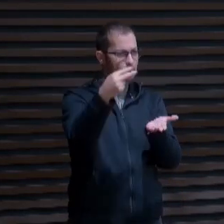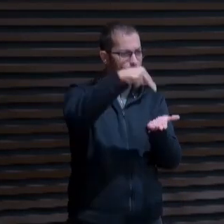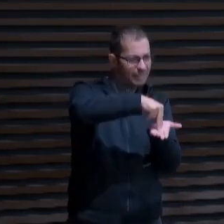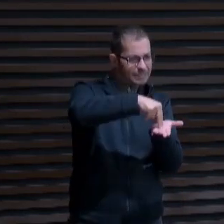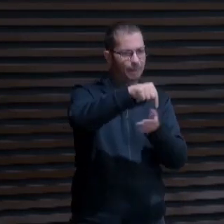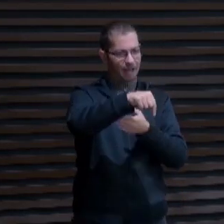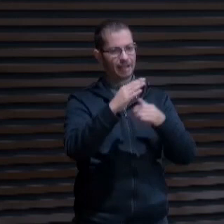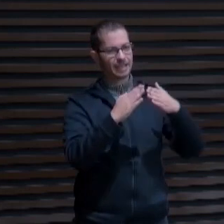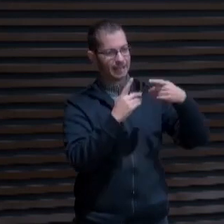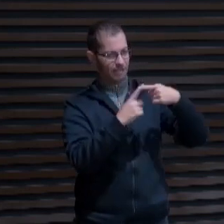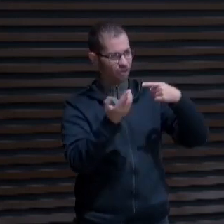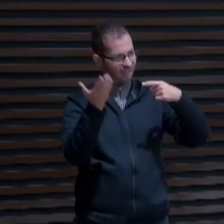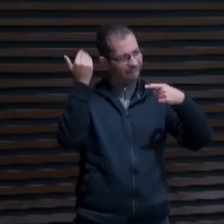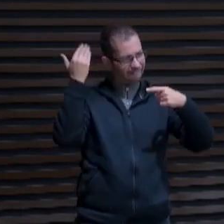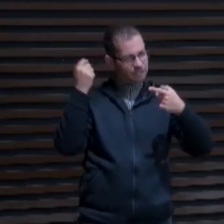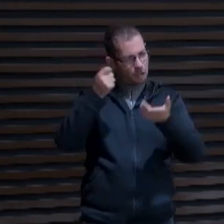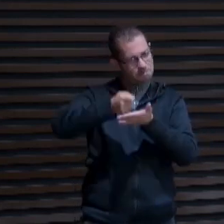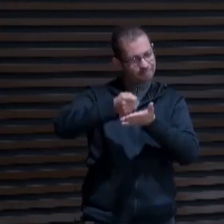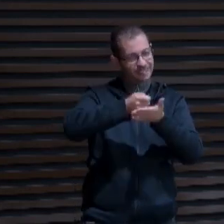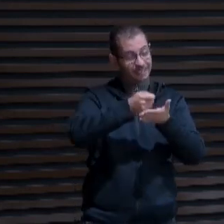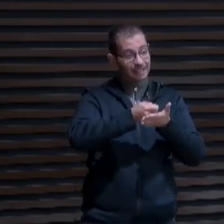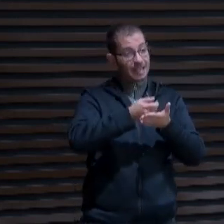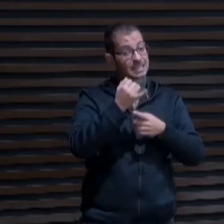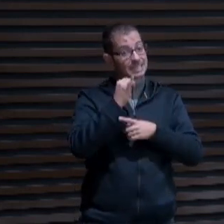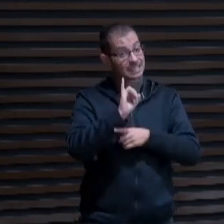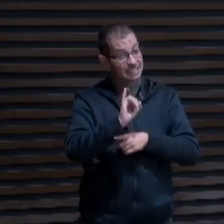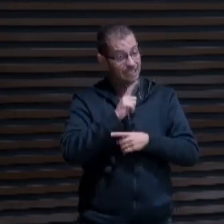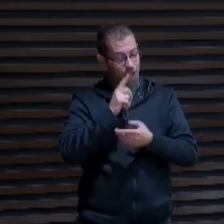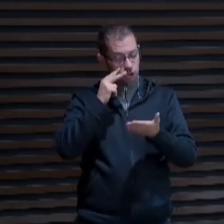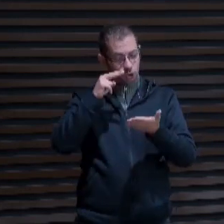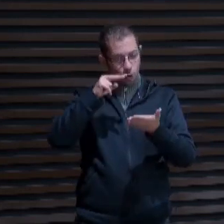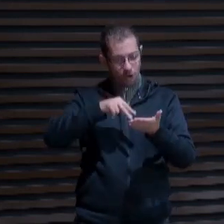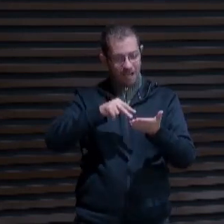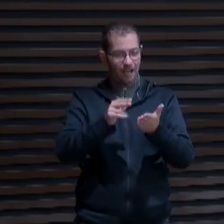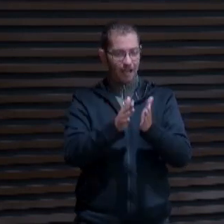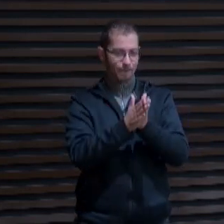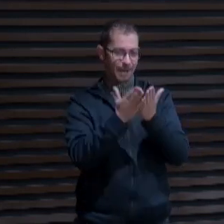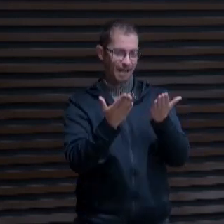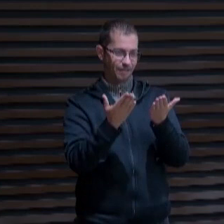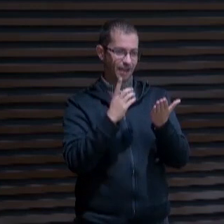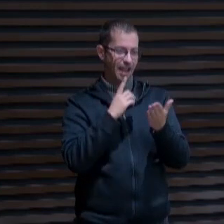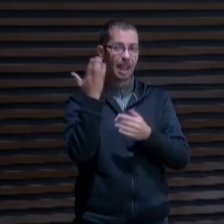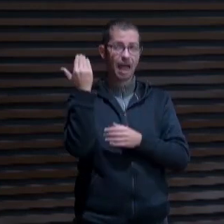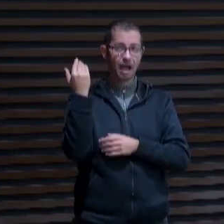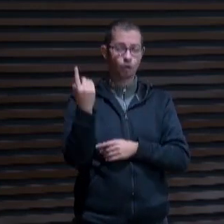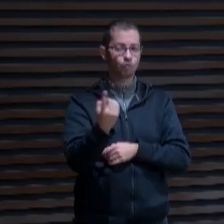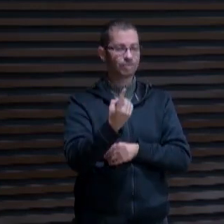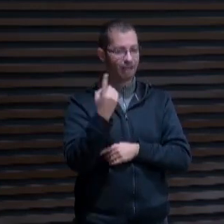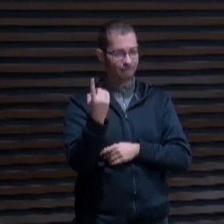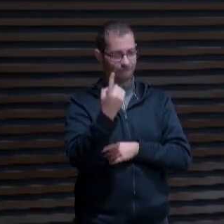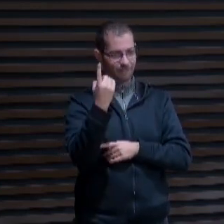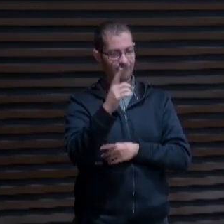reuniões. Mas, se nós olharmos as Escrituras, foi lá com Davi que ele instituiu